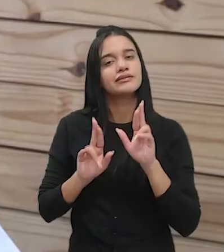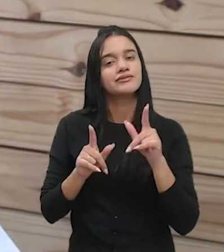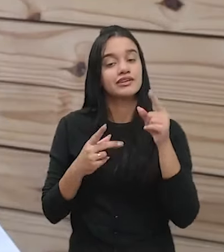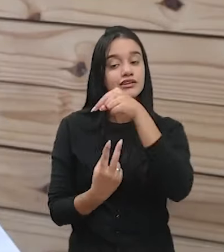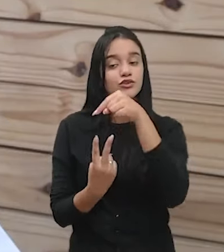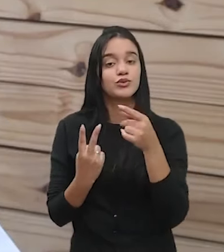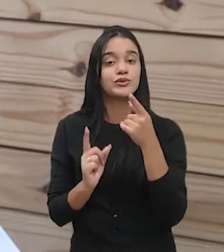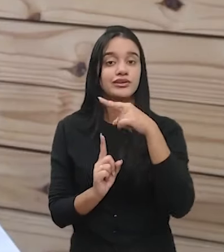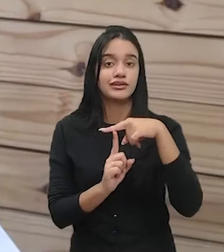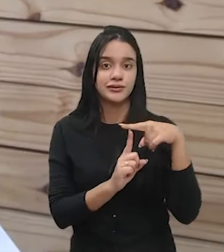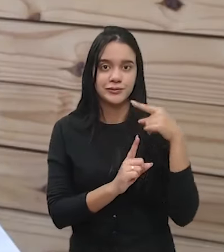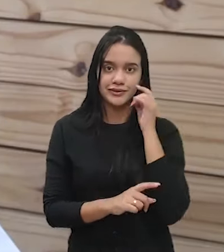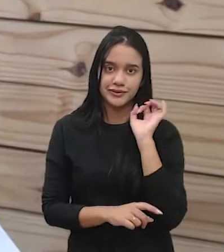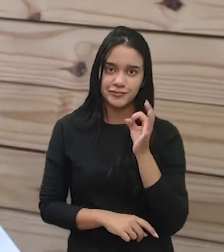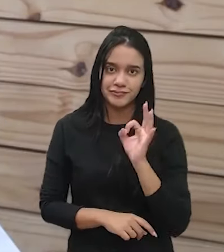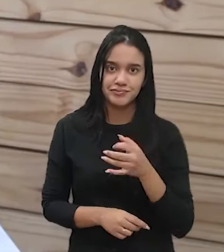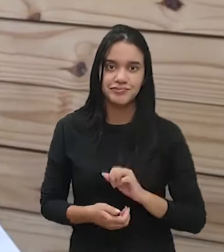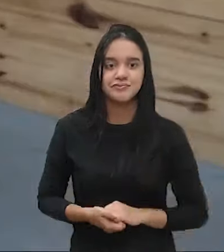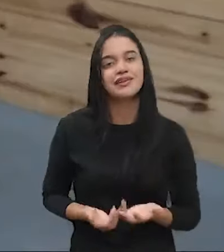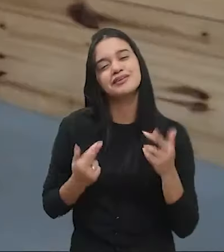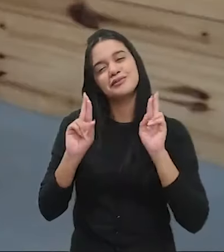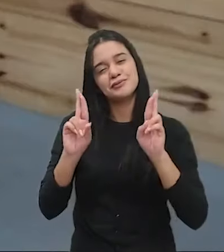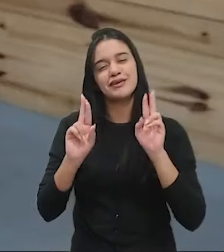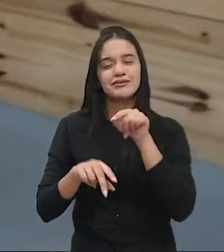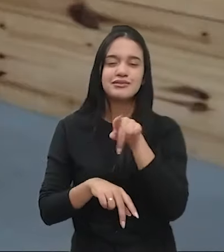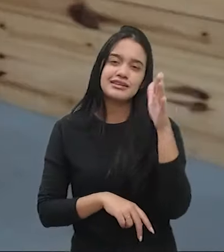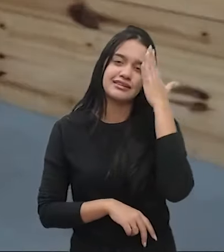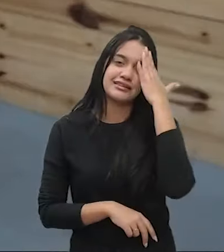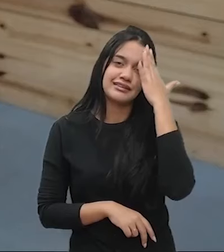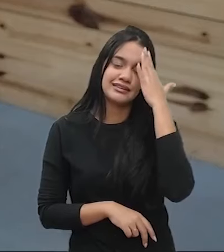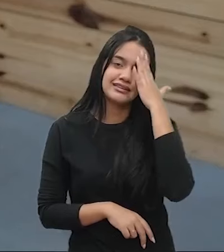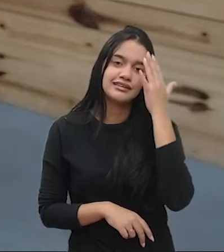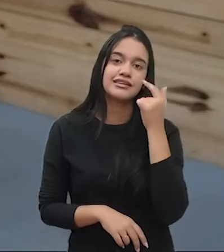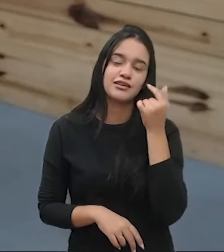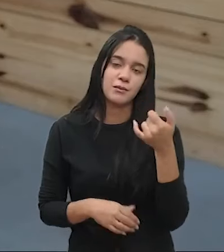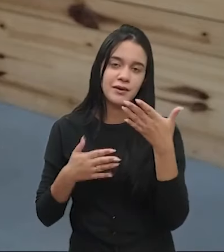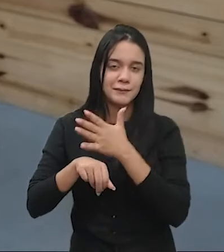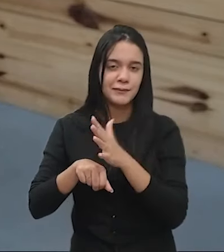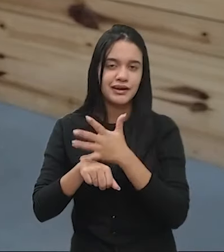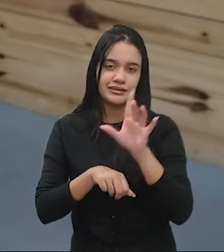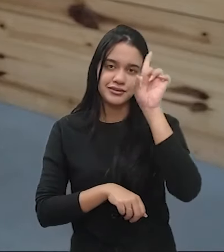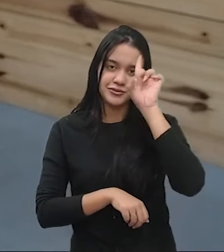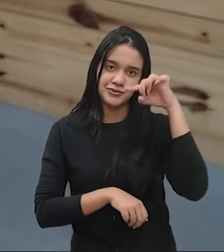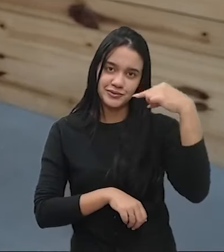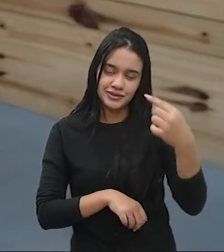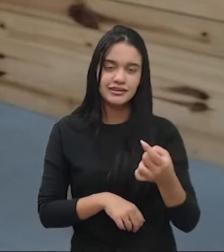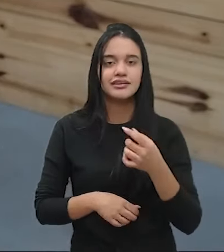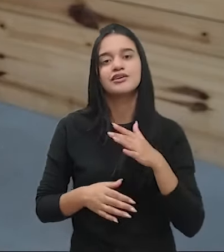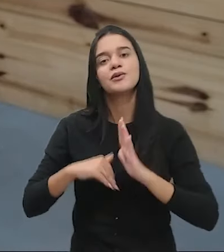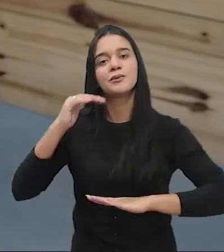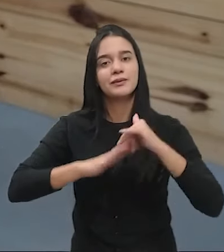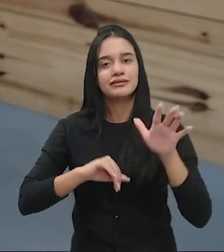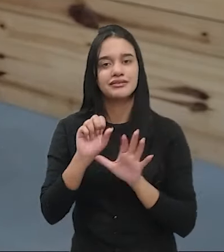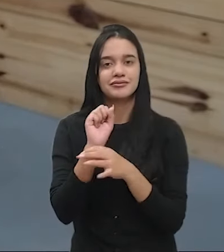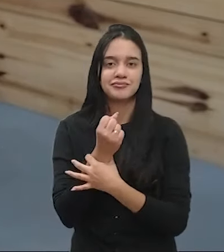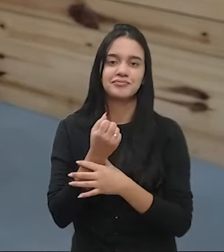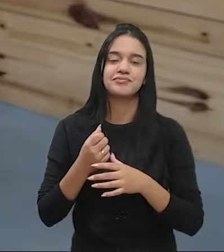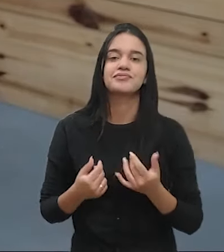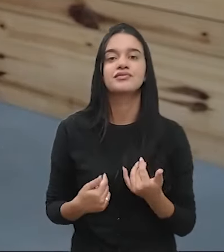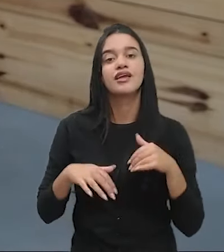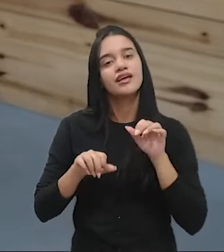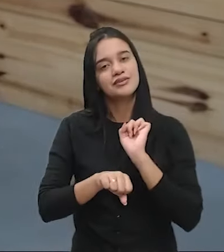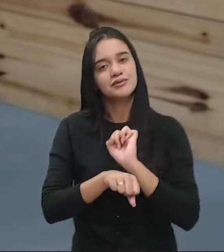tipos de extintores tá bom Espero que vocês tenham entendido e coloa em prática no seu dia a dia de atuação com profissional de segurança te